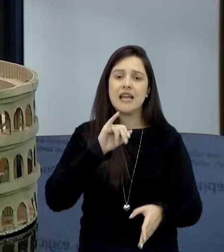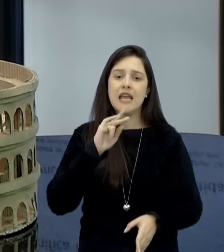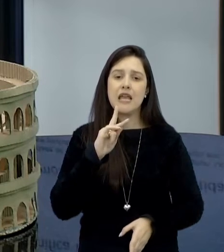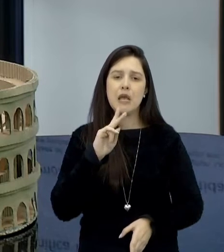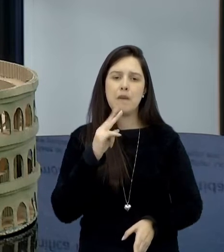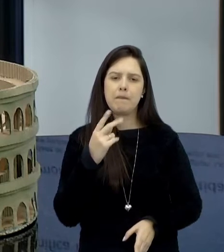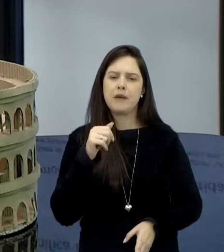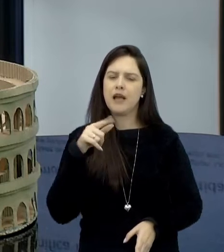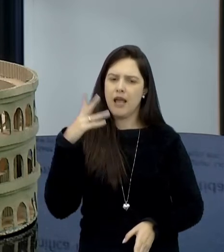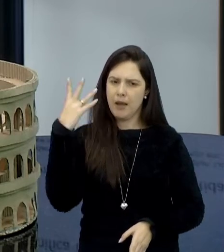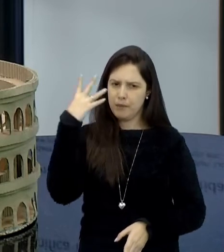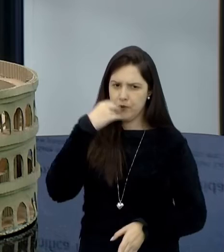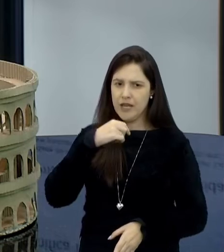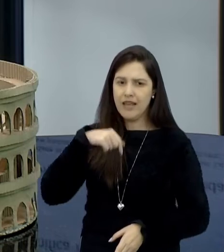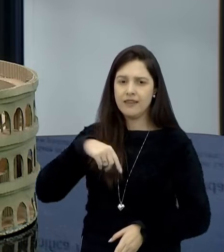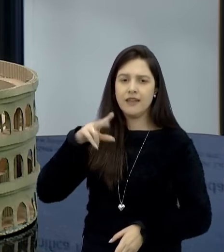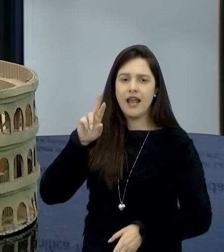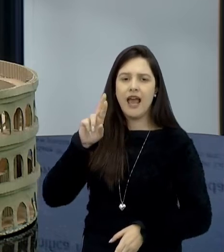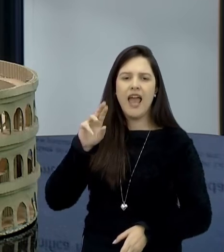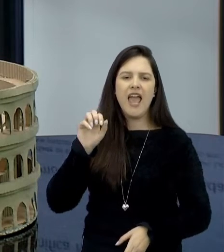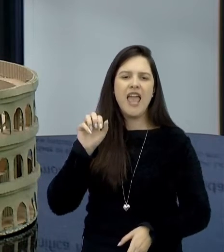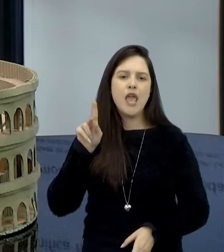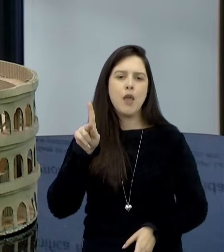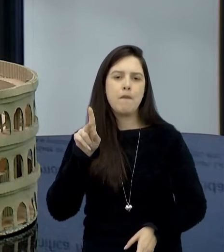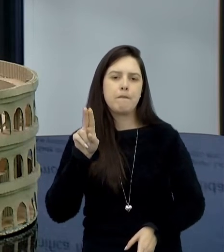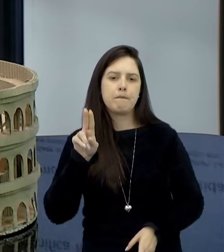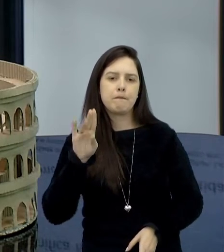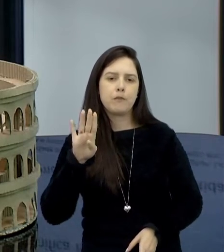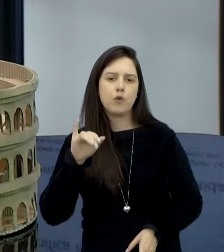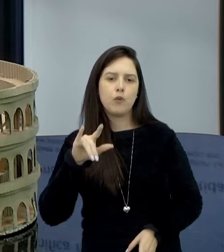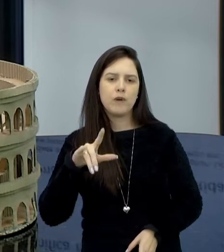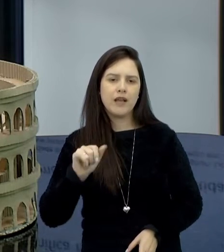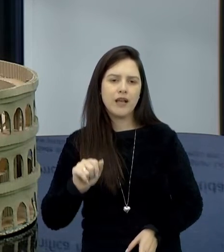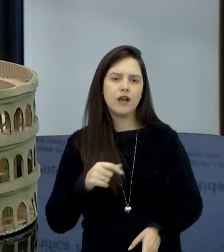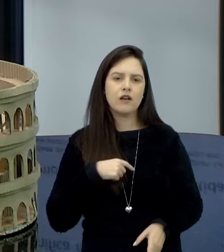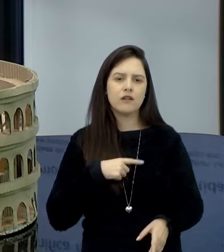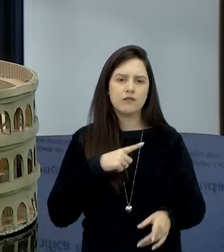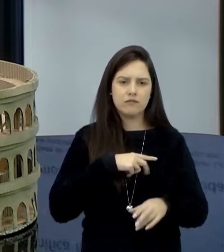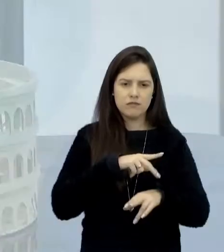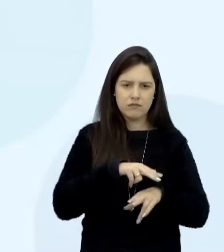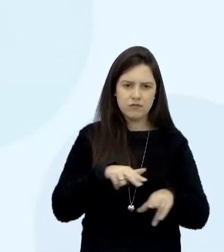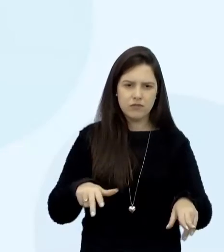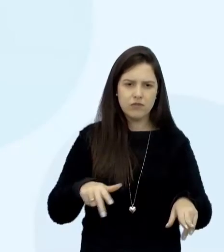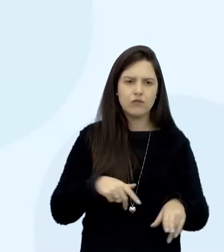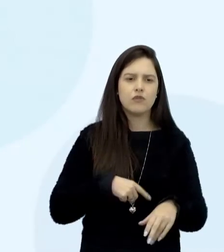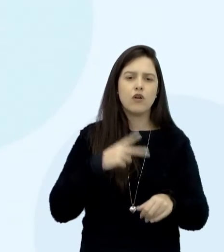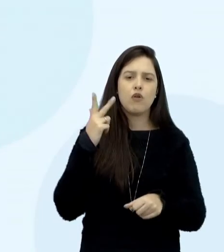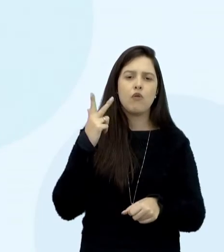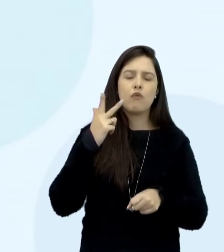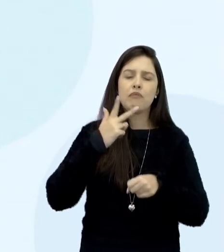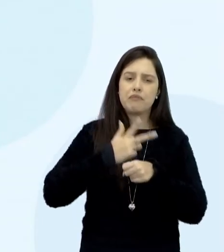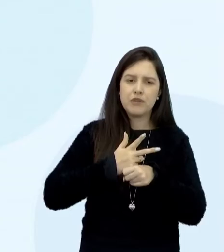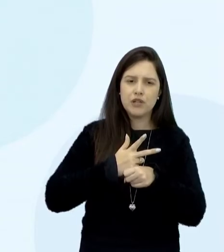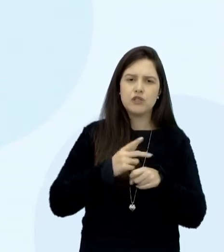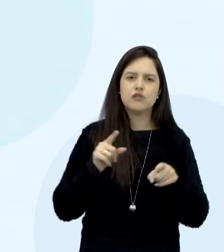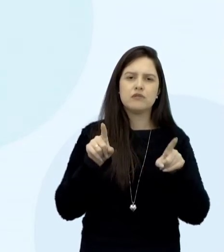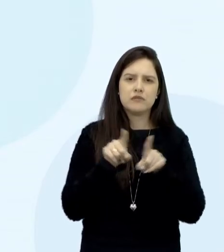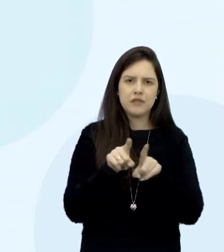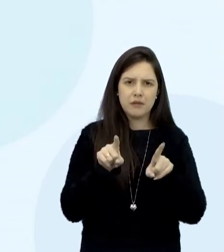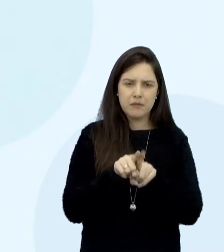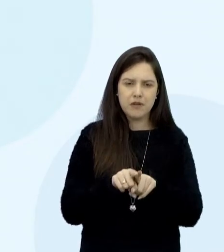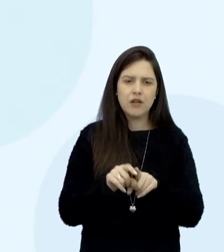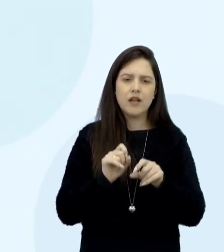muito bonito ali na República. E aí, aproveitando, nós temos também o prédio, até vou colocar para vocês o vídeo, que é o prédio da antiga Faculdade